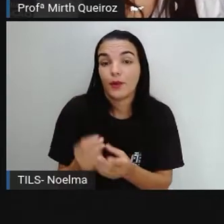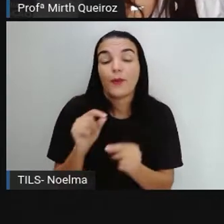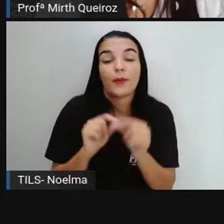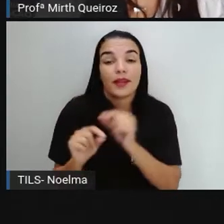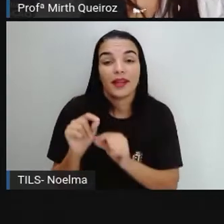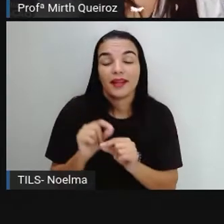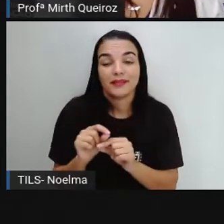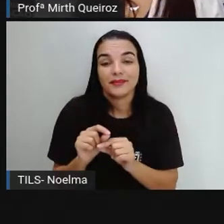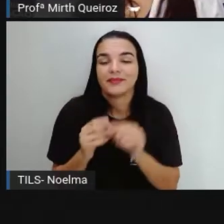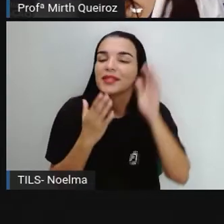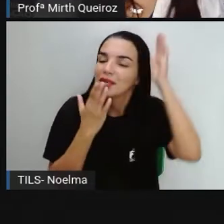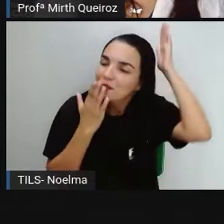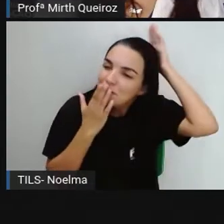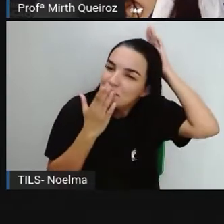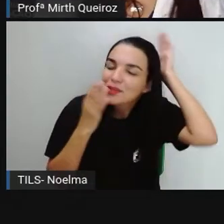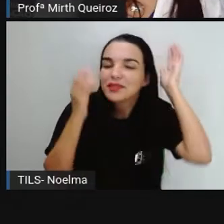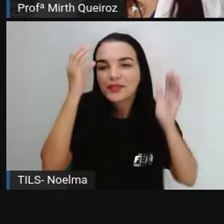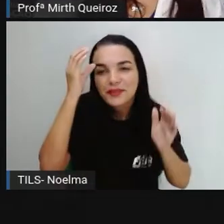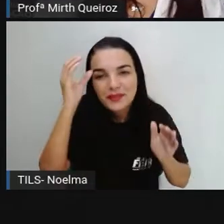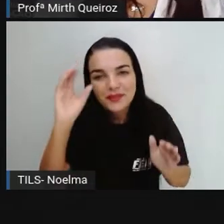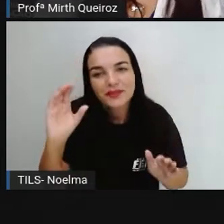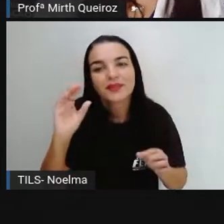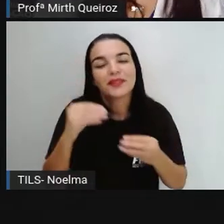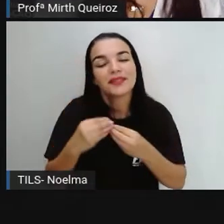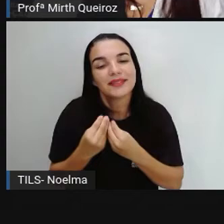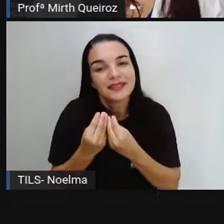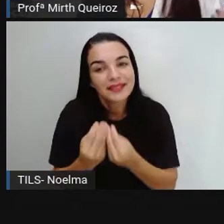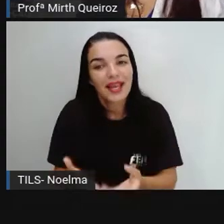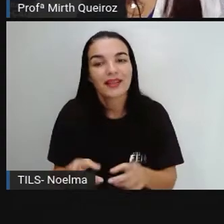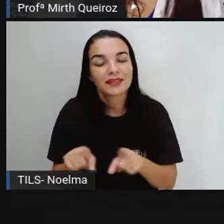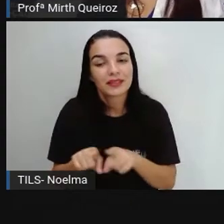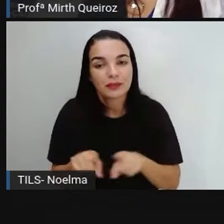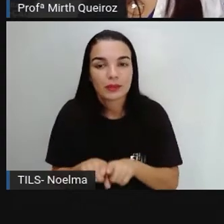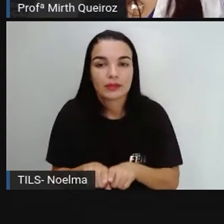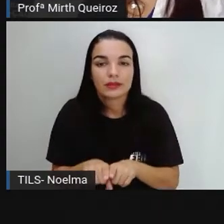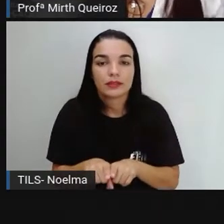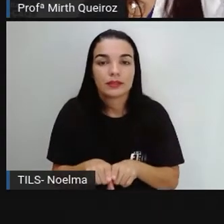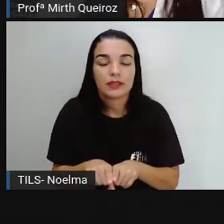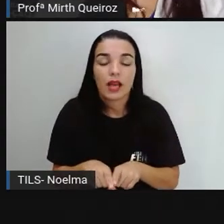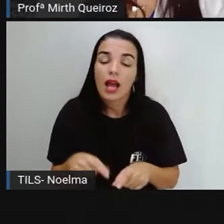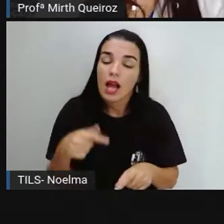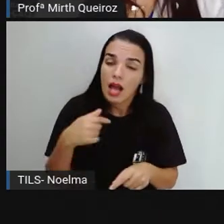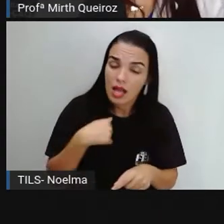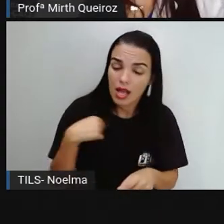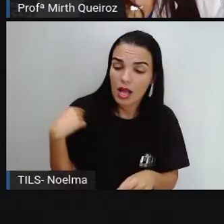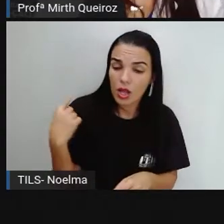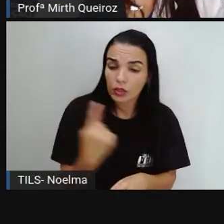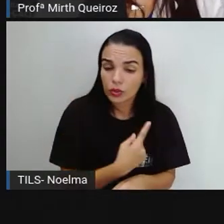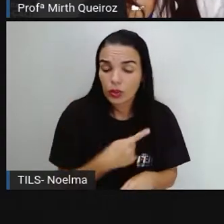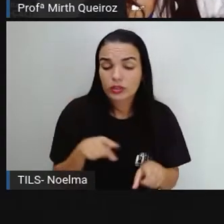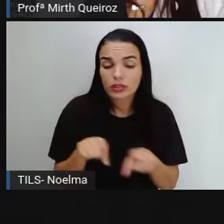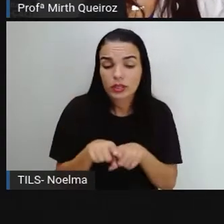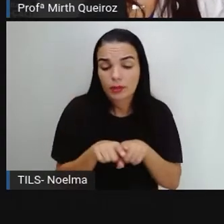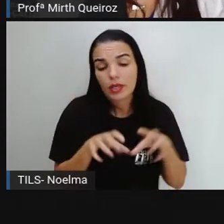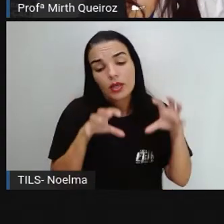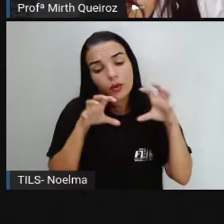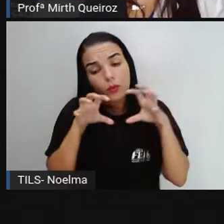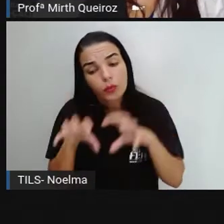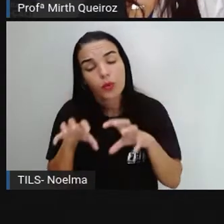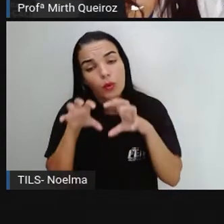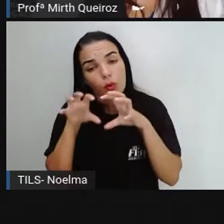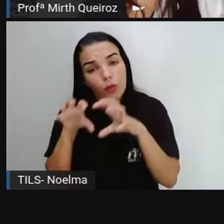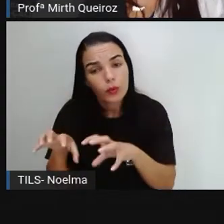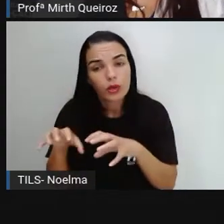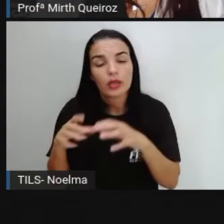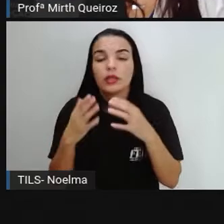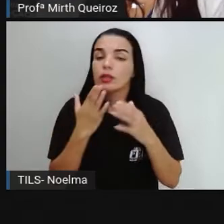gente a partir de quê? Da cultura indígena também, assim como a nossa cultura também vão influenciar, as nossas culturas, são